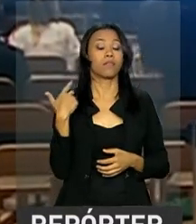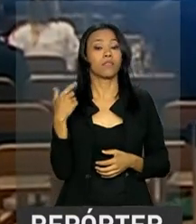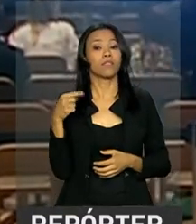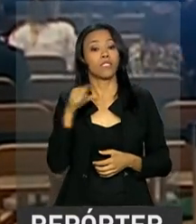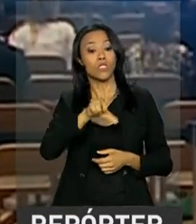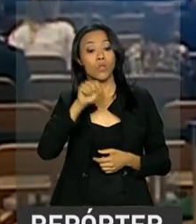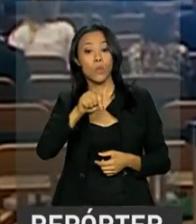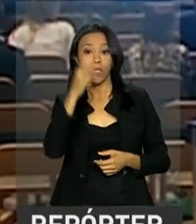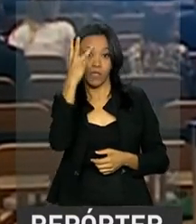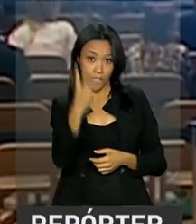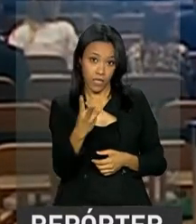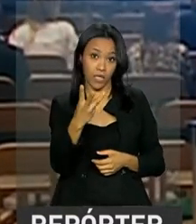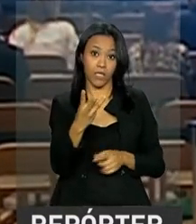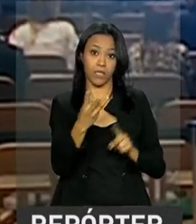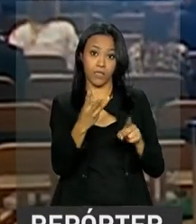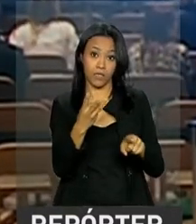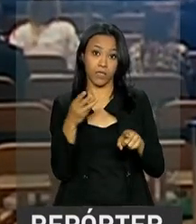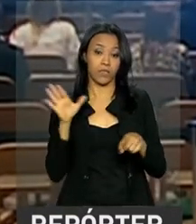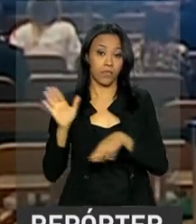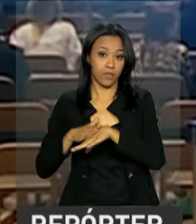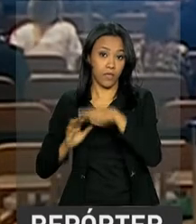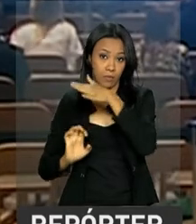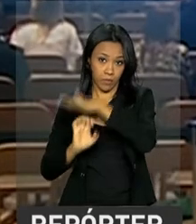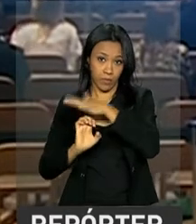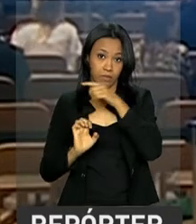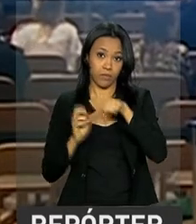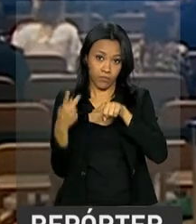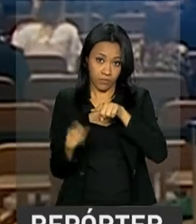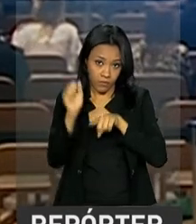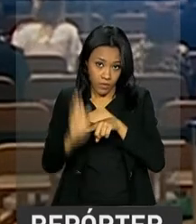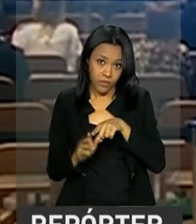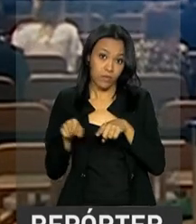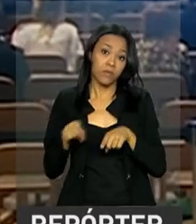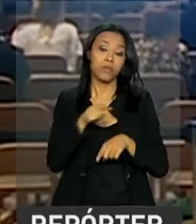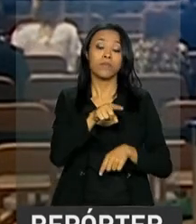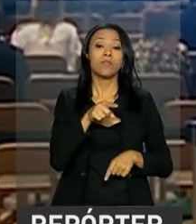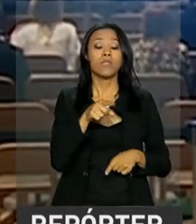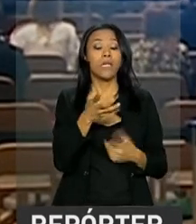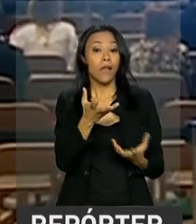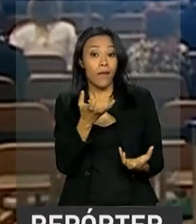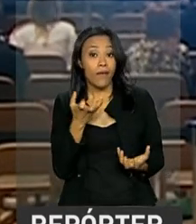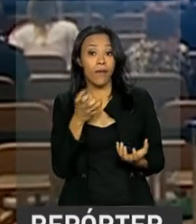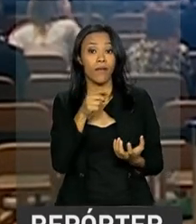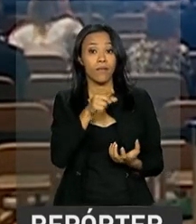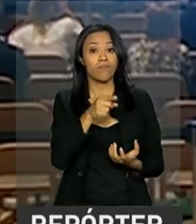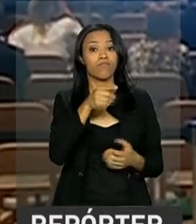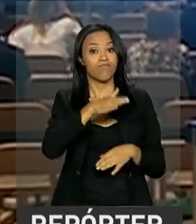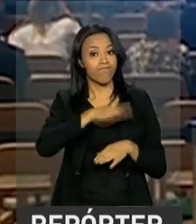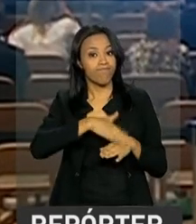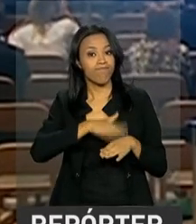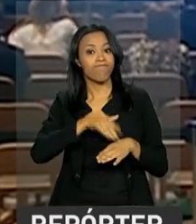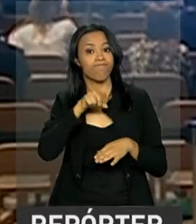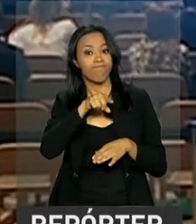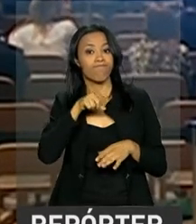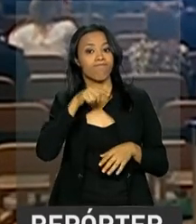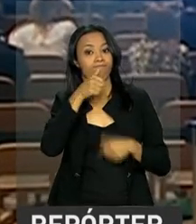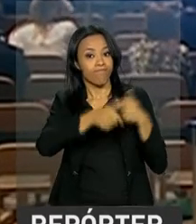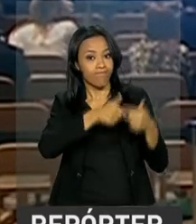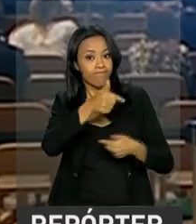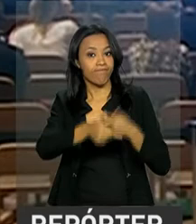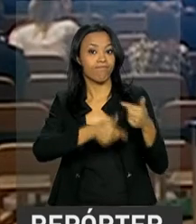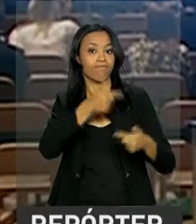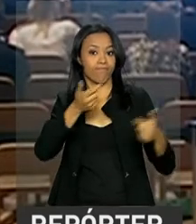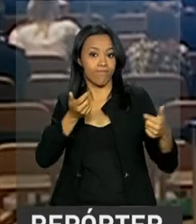esses 3 blocos e, com a preferência, ela disse que quer ser a operadora desses 3 blocos